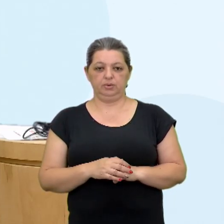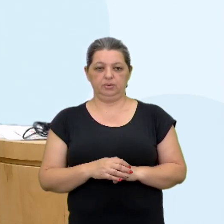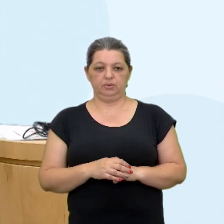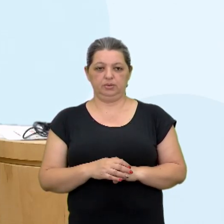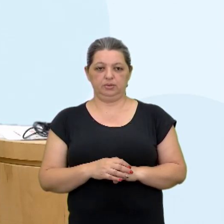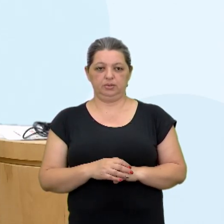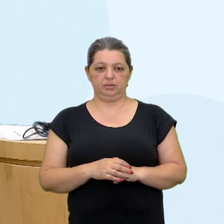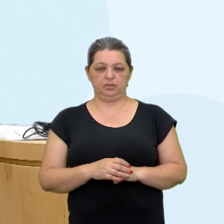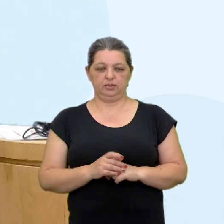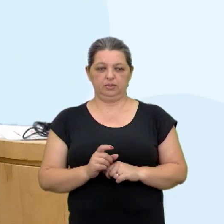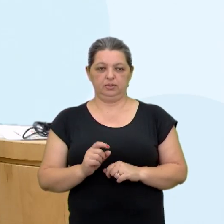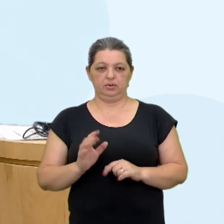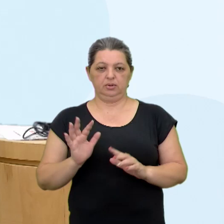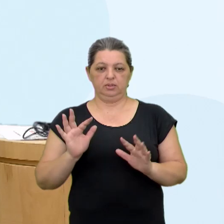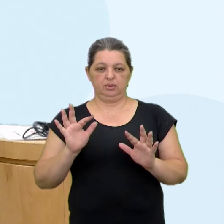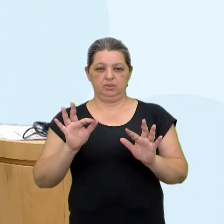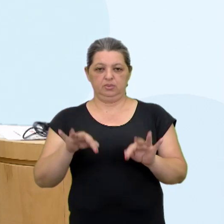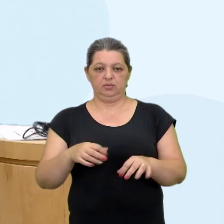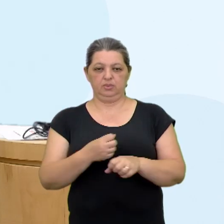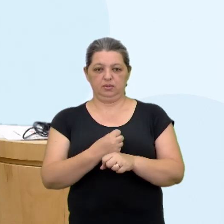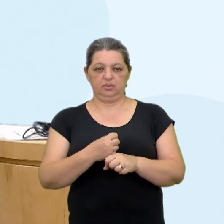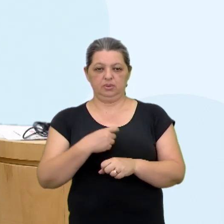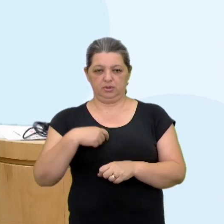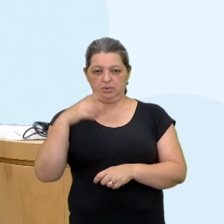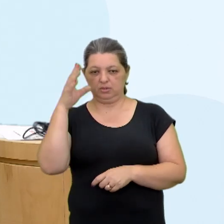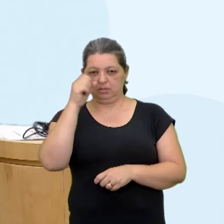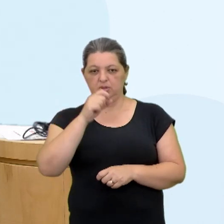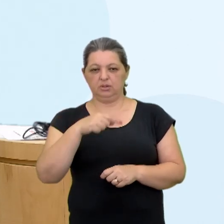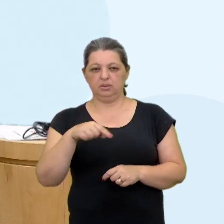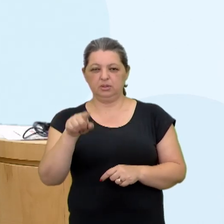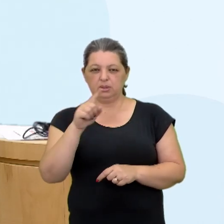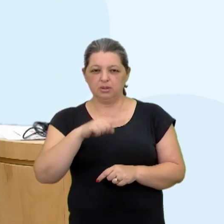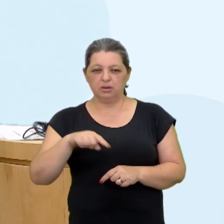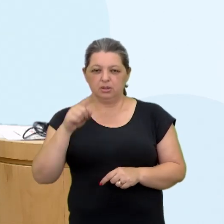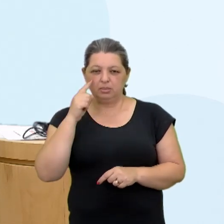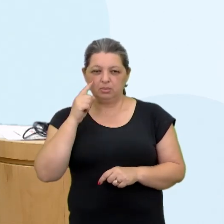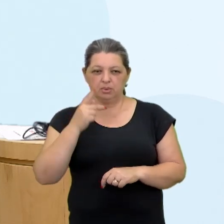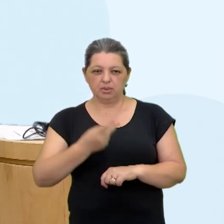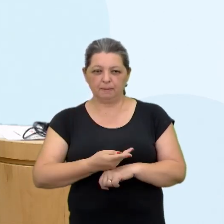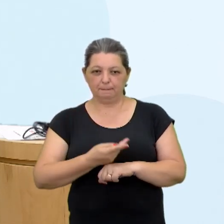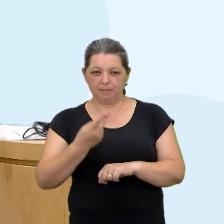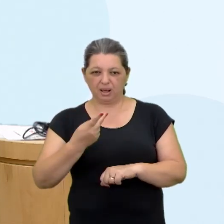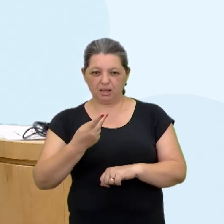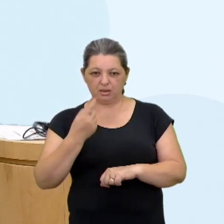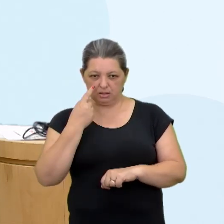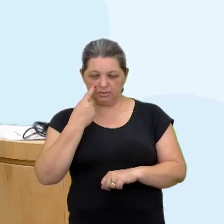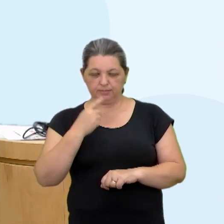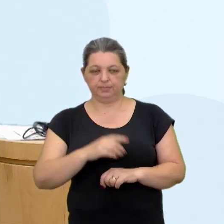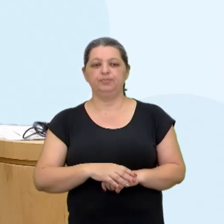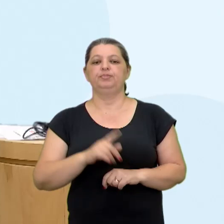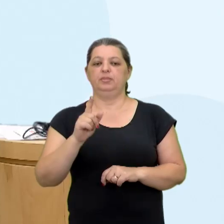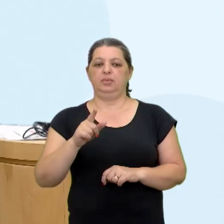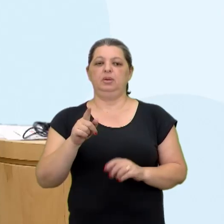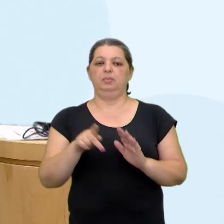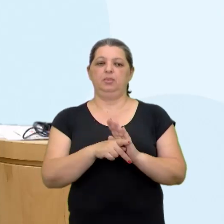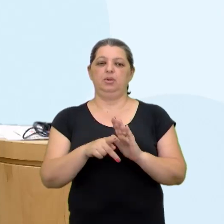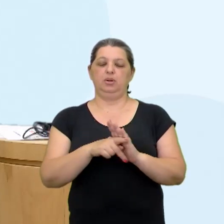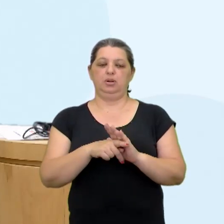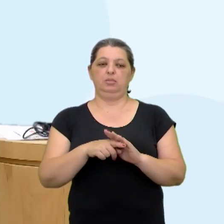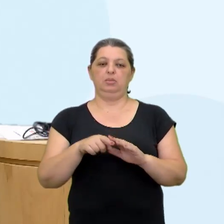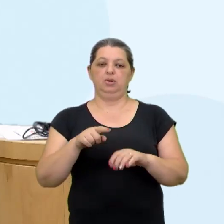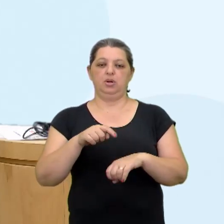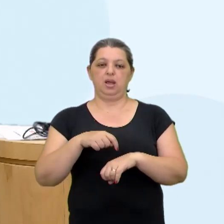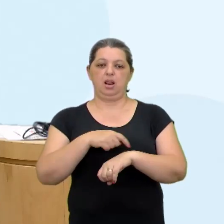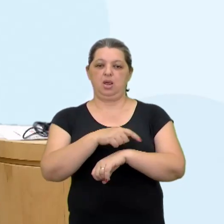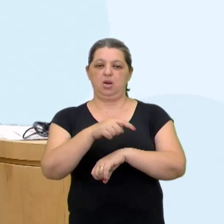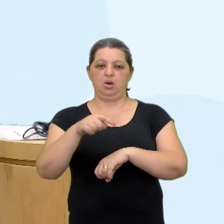Gente, até o fim do ano eu aprendo a mexer nisso. Esse daqui, ó, esse prateadinho bem bonito aqui, esse é o relógio, tá? Então,